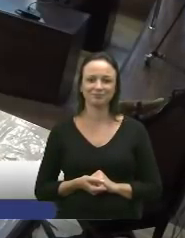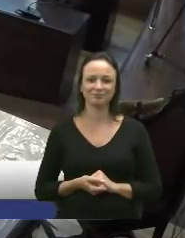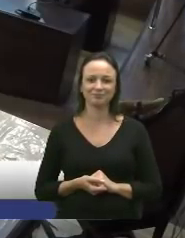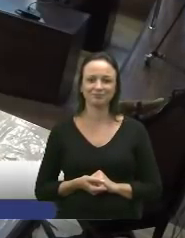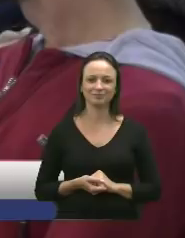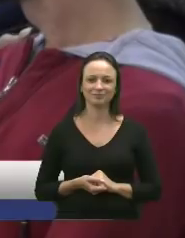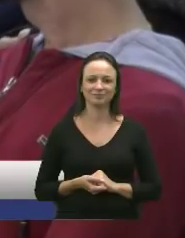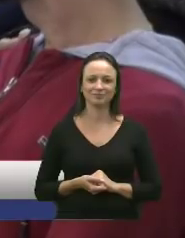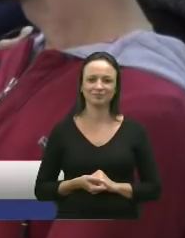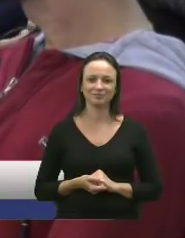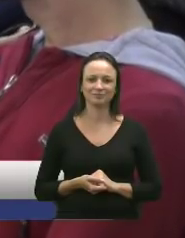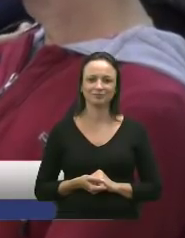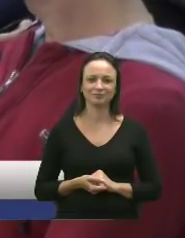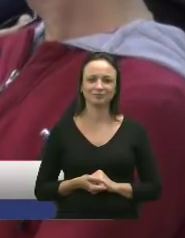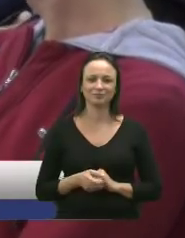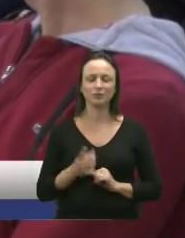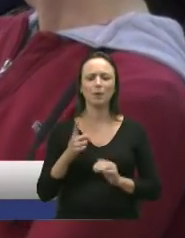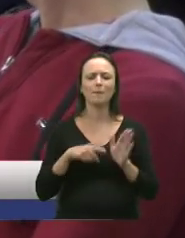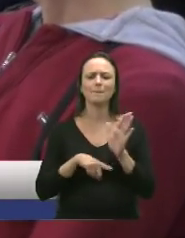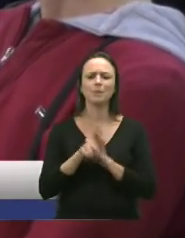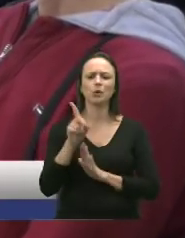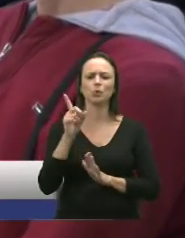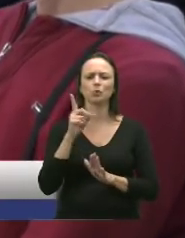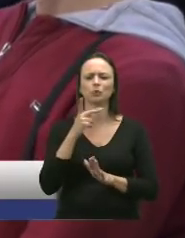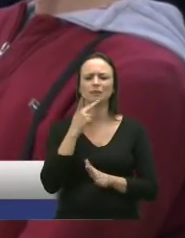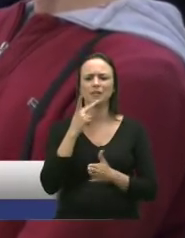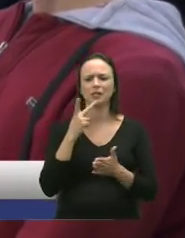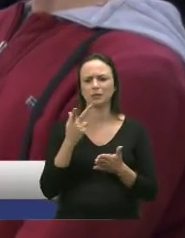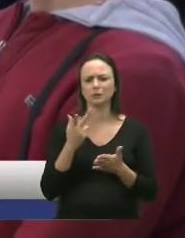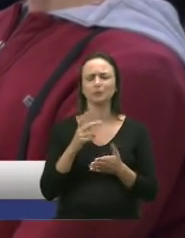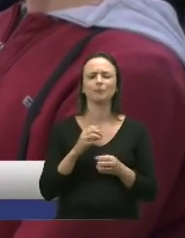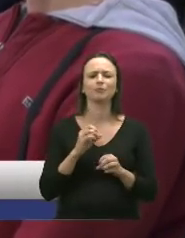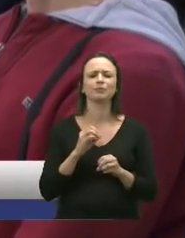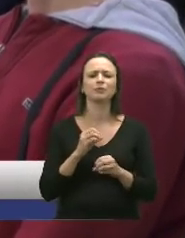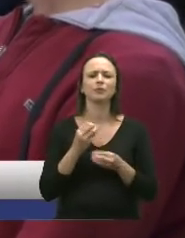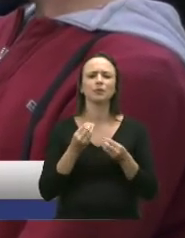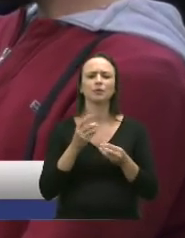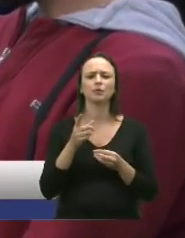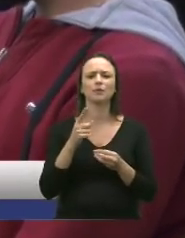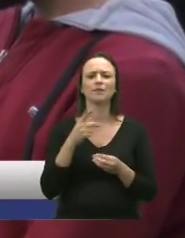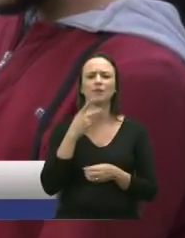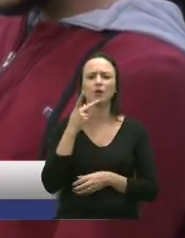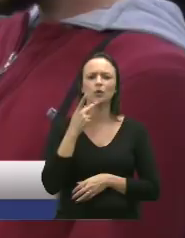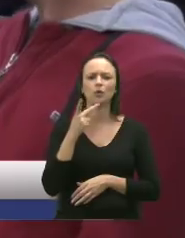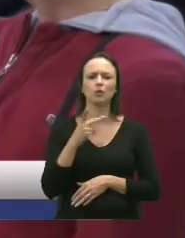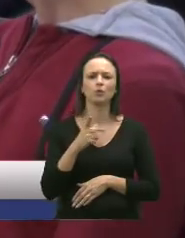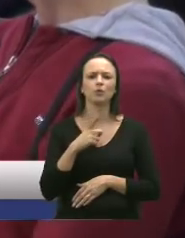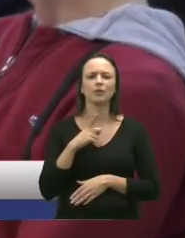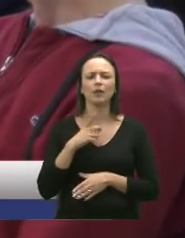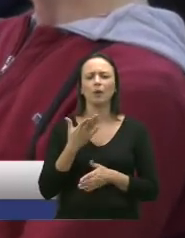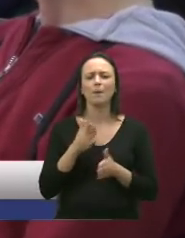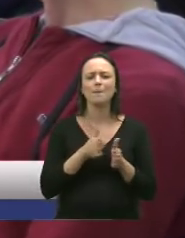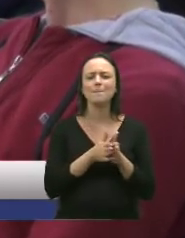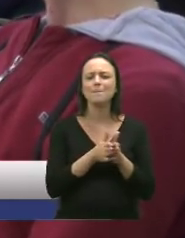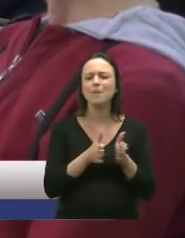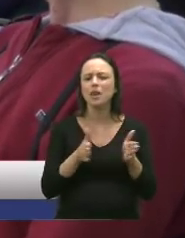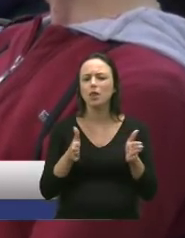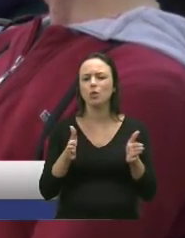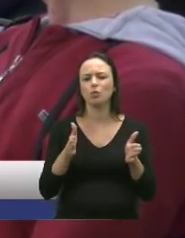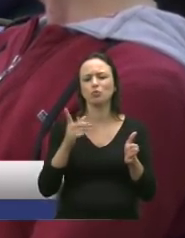Só uma pergunta, didaticamente falando. A gente está, como você apontou, vivendo um período meio conturbado e